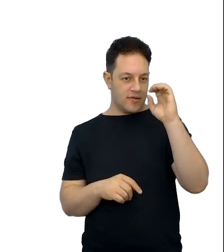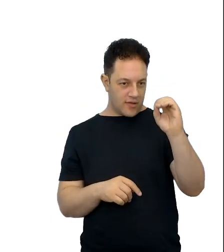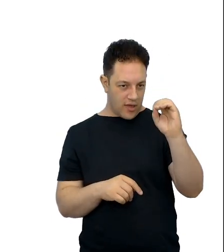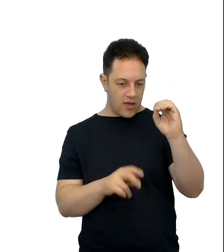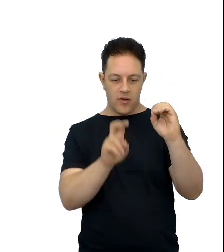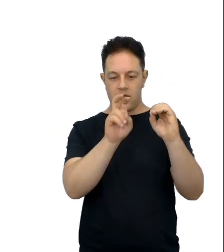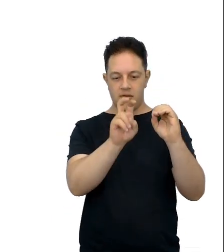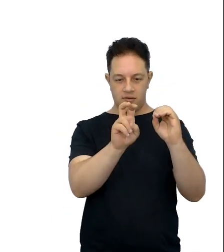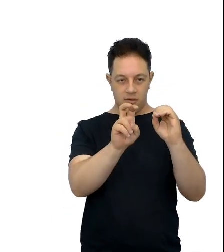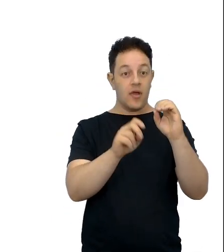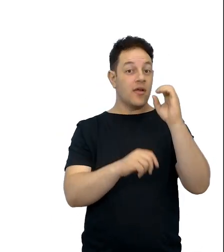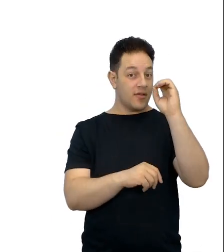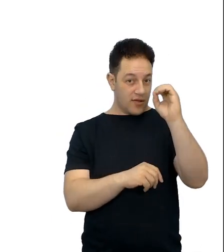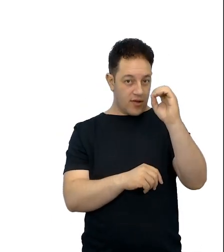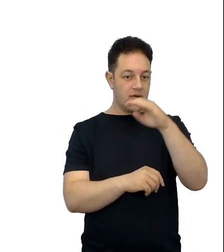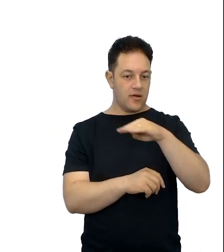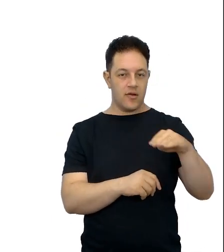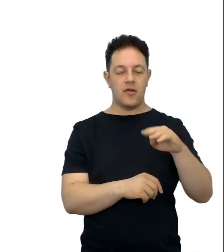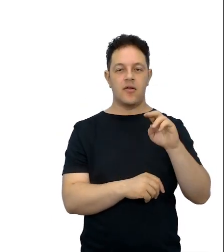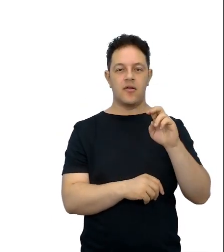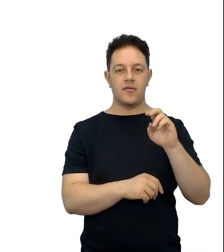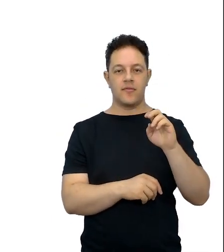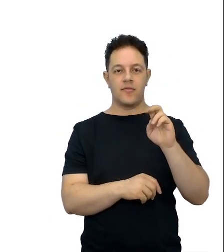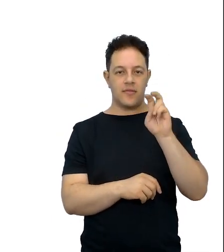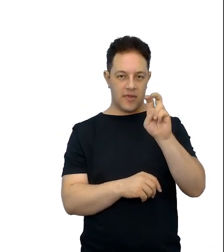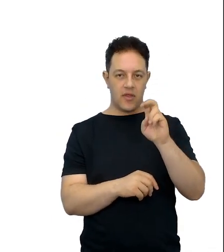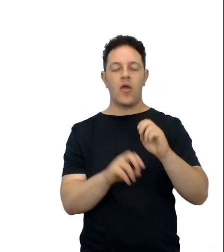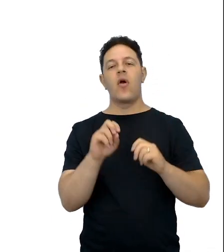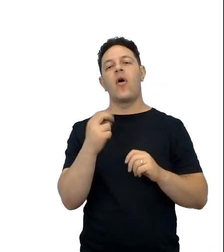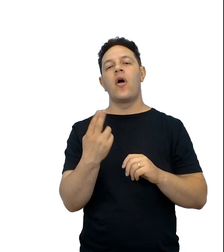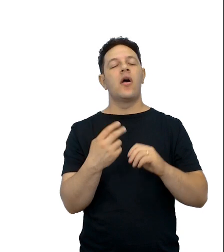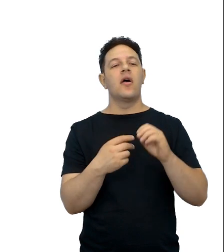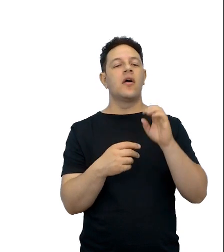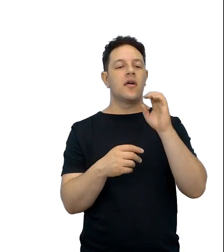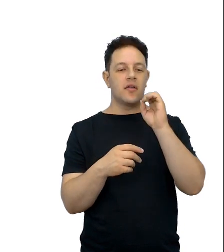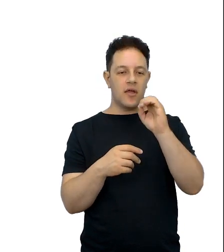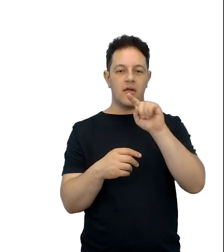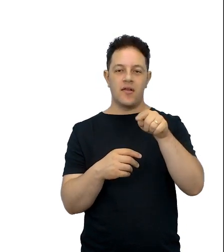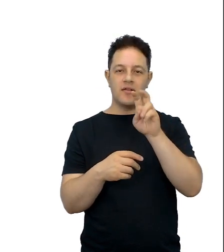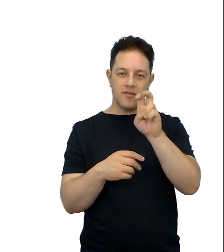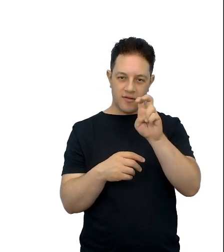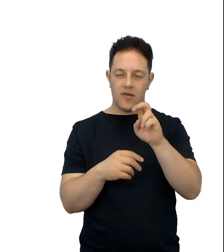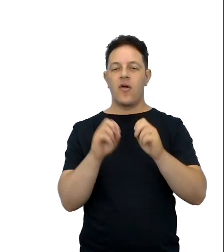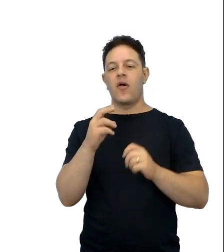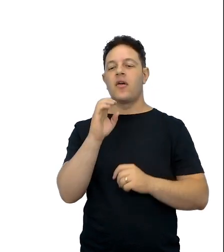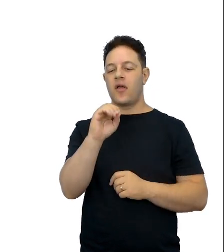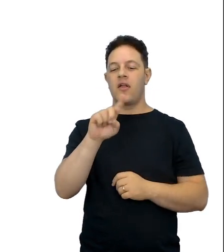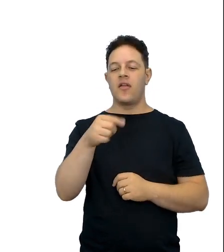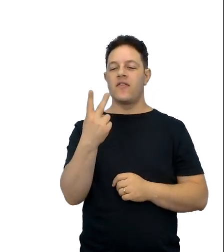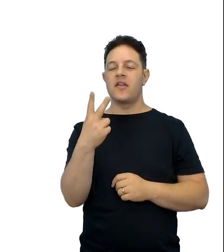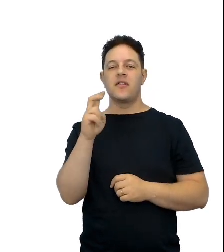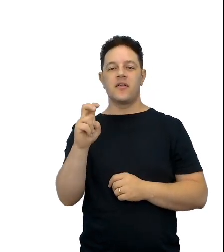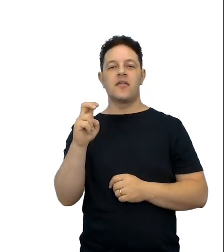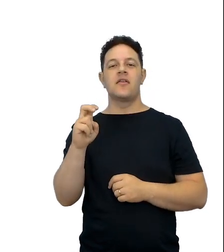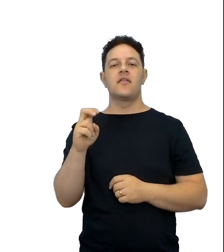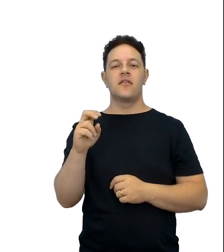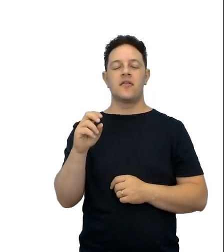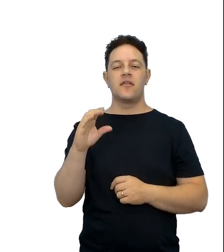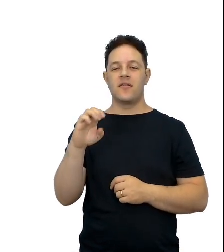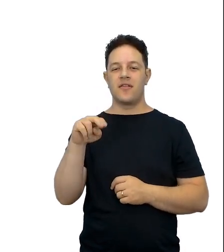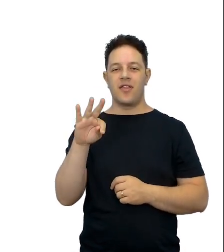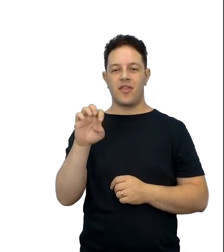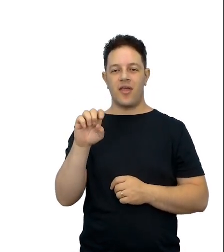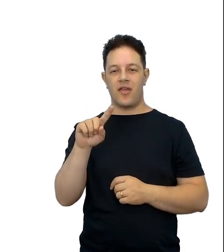0,5 décimos ou 5 décimos, né? Ou 0,25 centésimos.